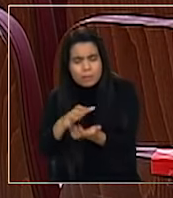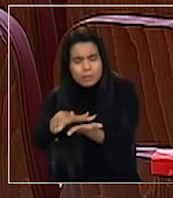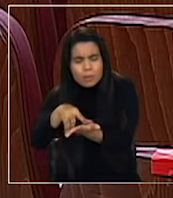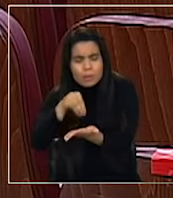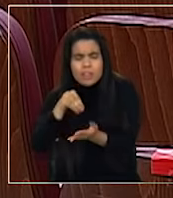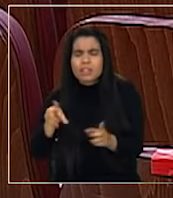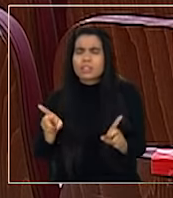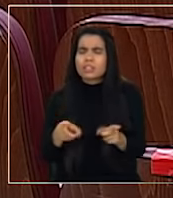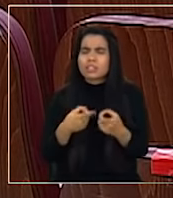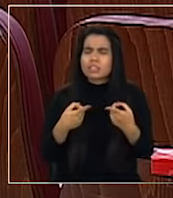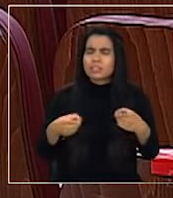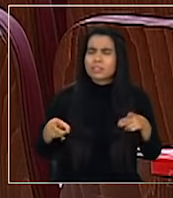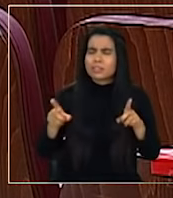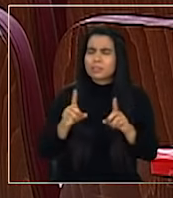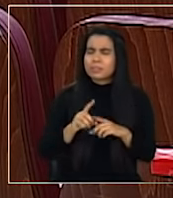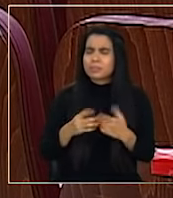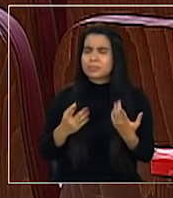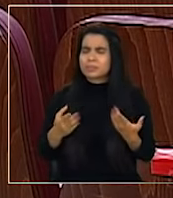presença,